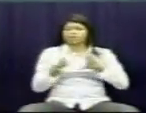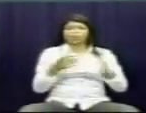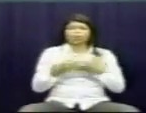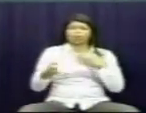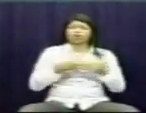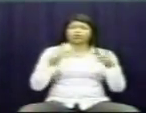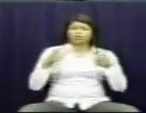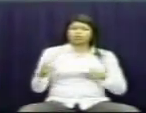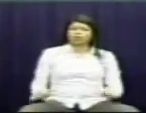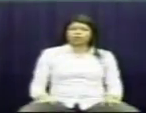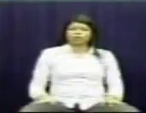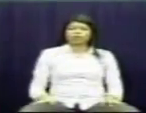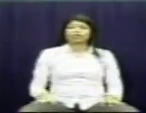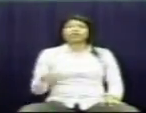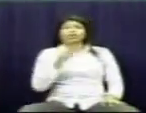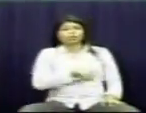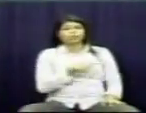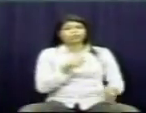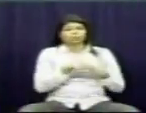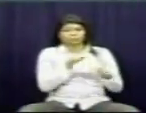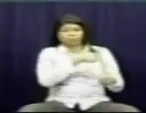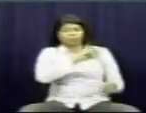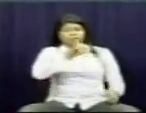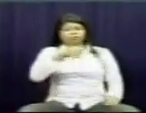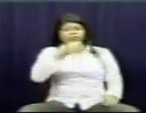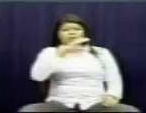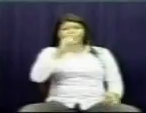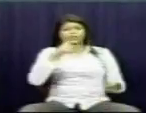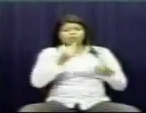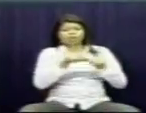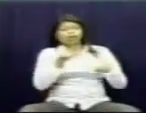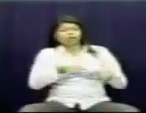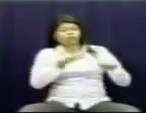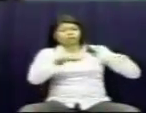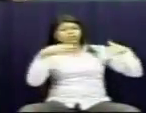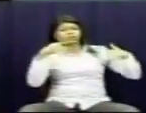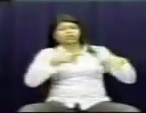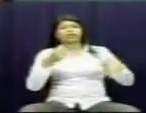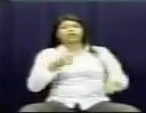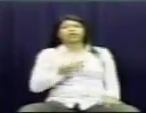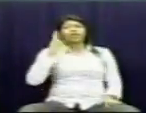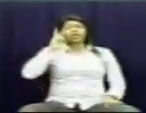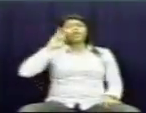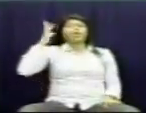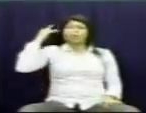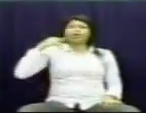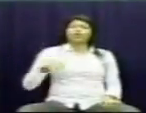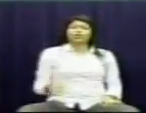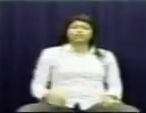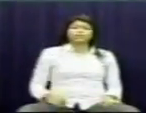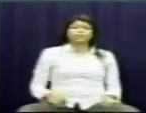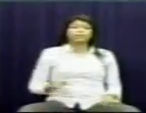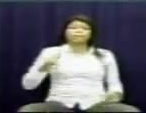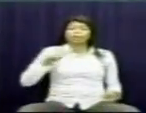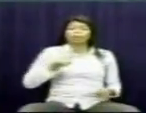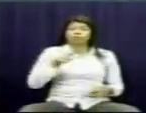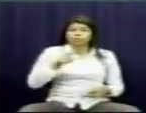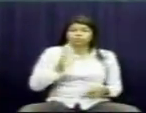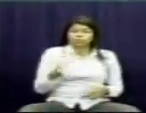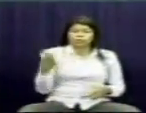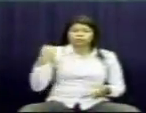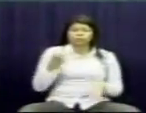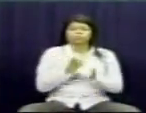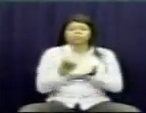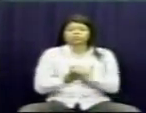já é médico há algum tempo, lembra que já existiram experiências assim. Você foi lá, o médico aceitou as condições para revalidar o